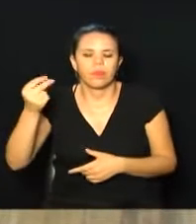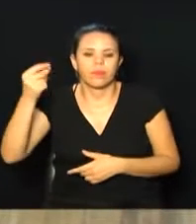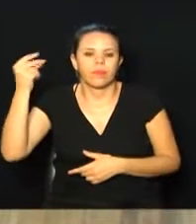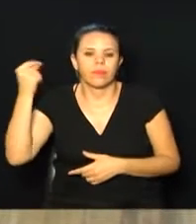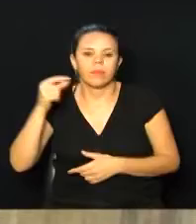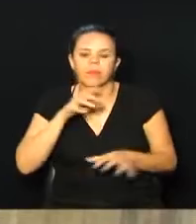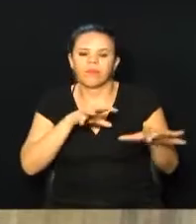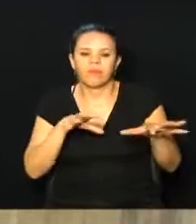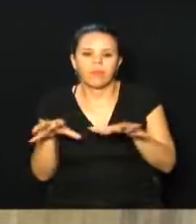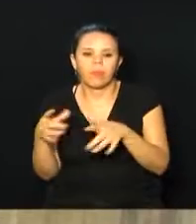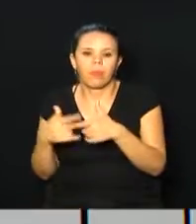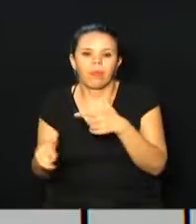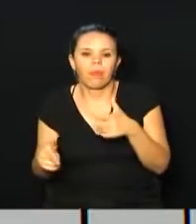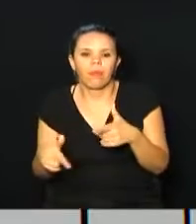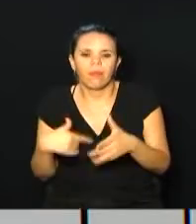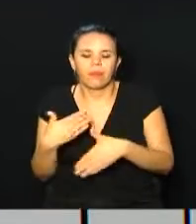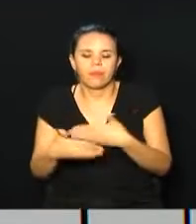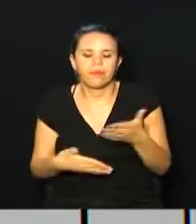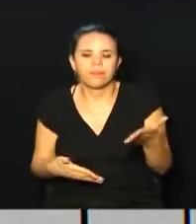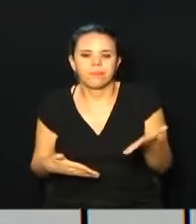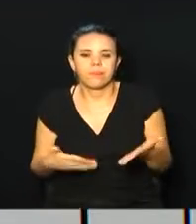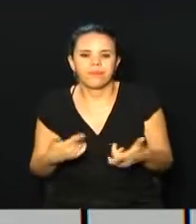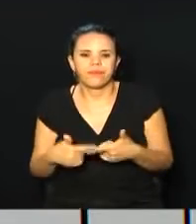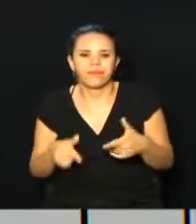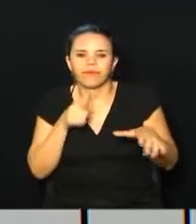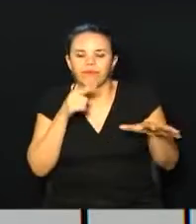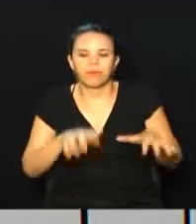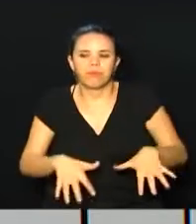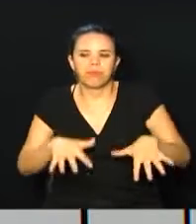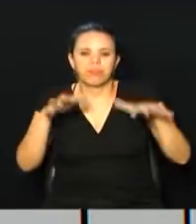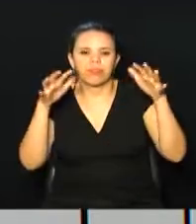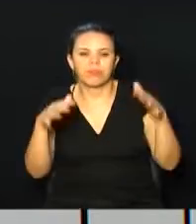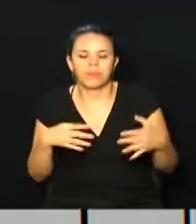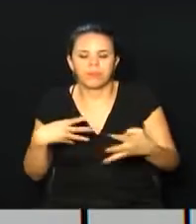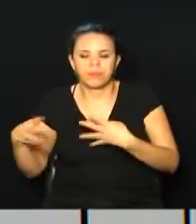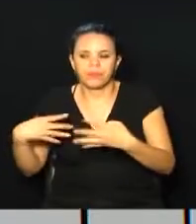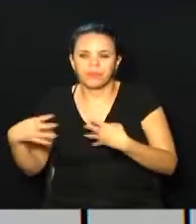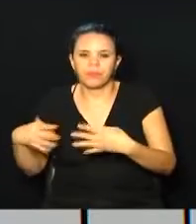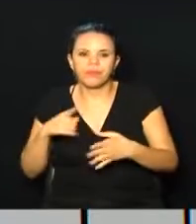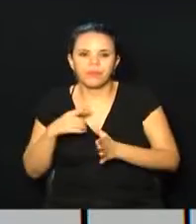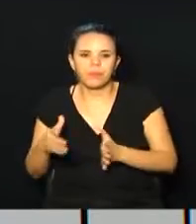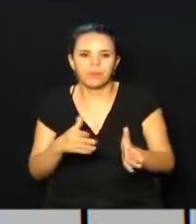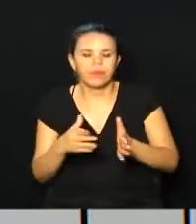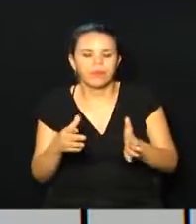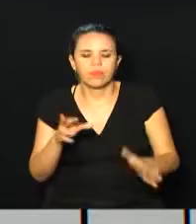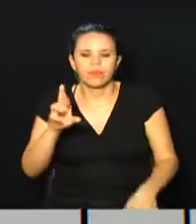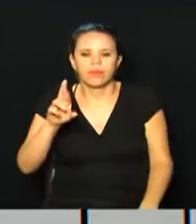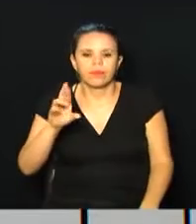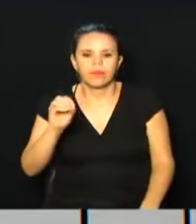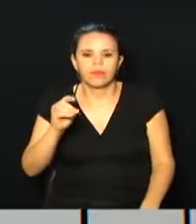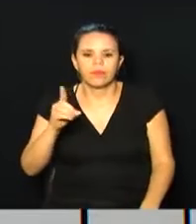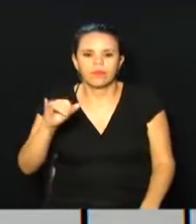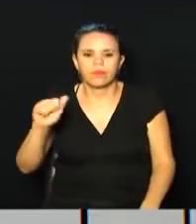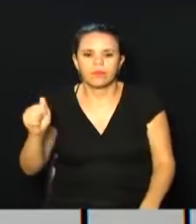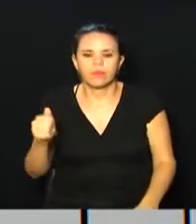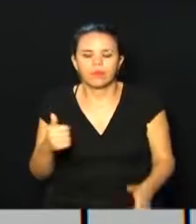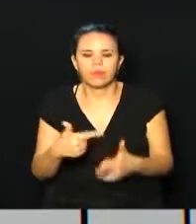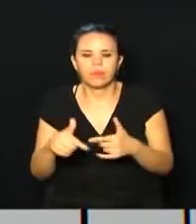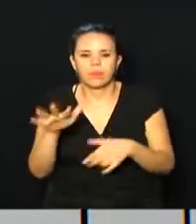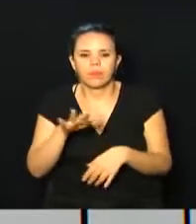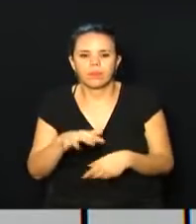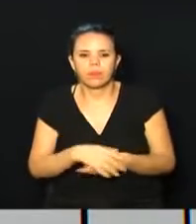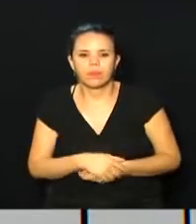chover demais, a tendência é acontecer isso. Nós temos em Barão Geraldo, na Estrada da Ródia, então tem vários outros